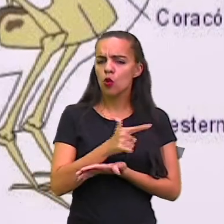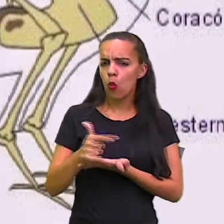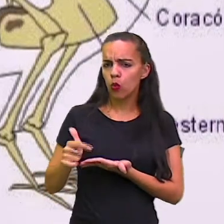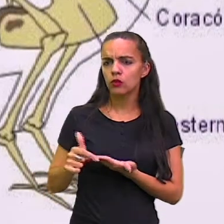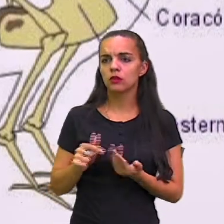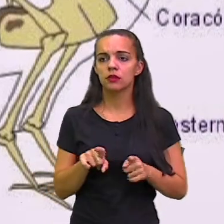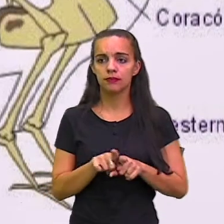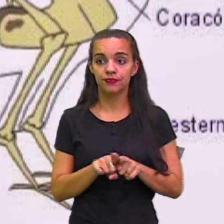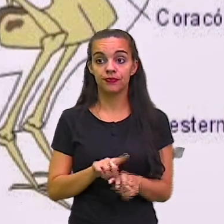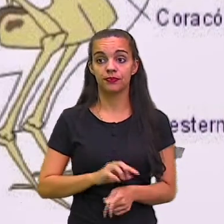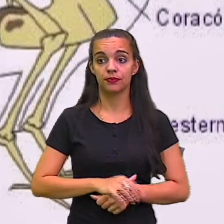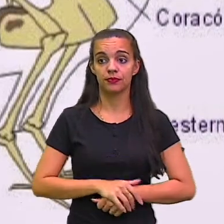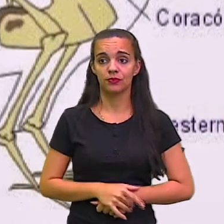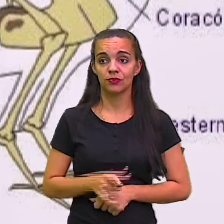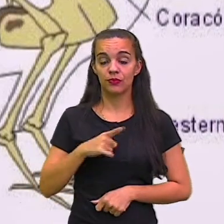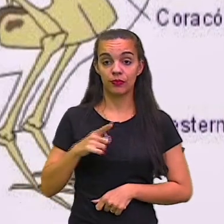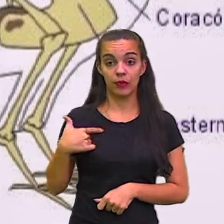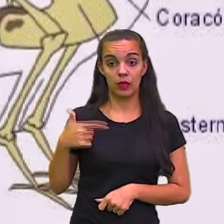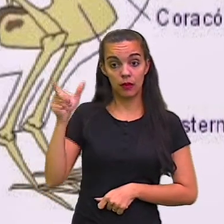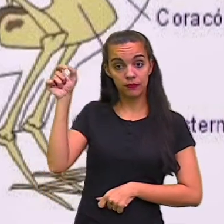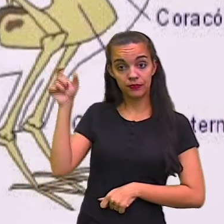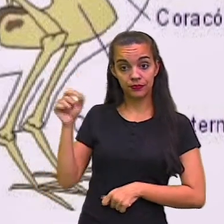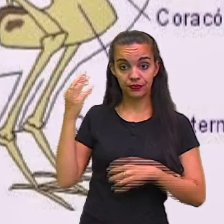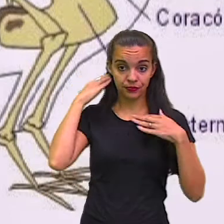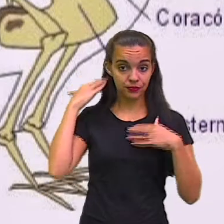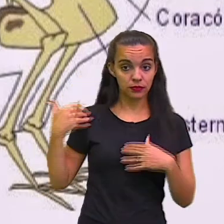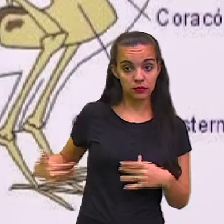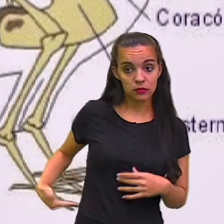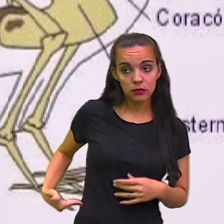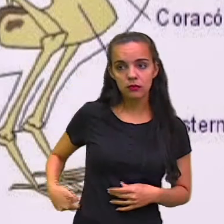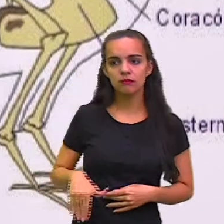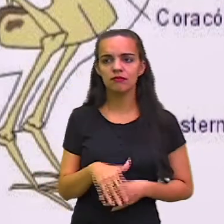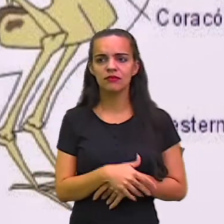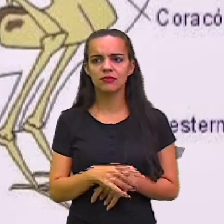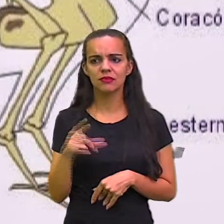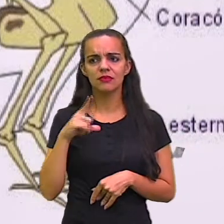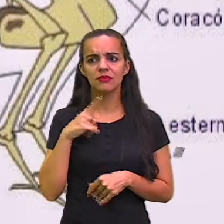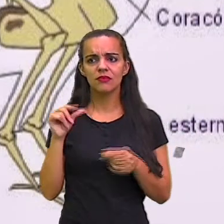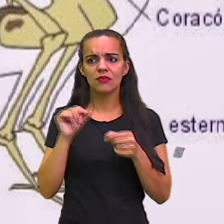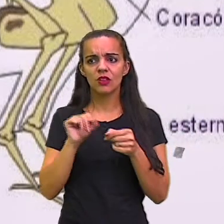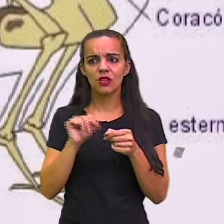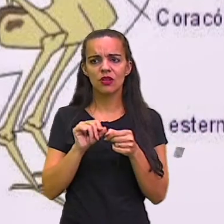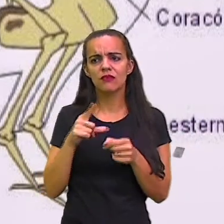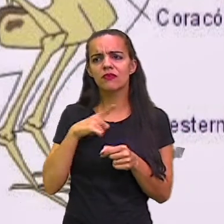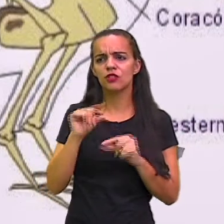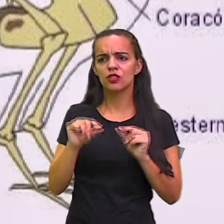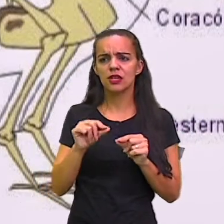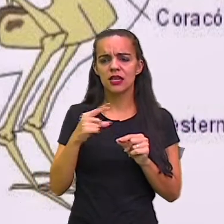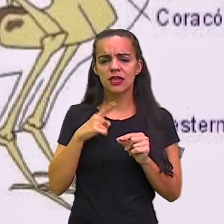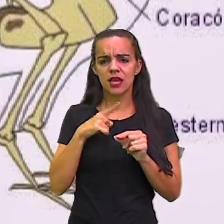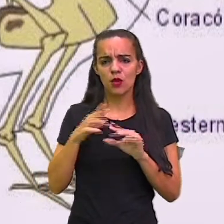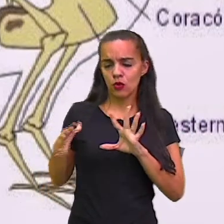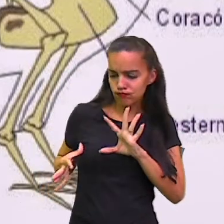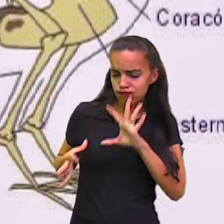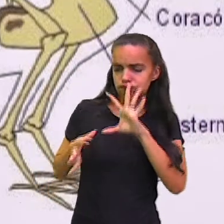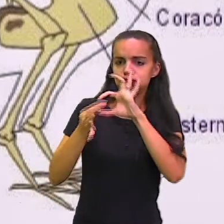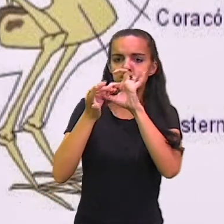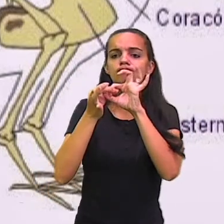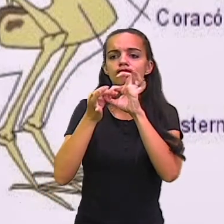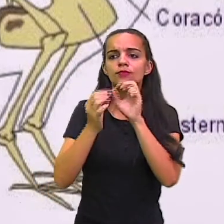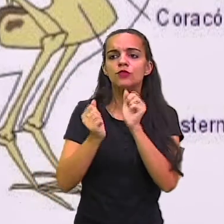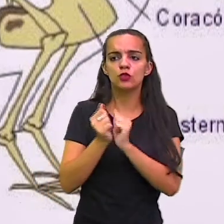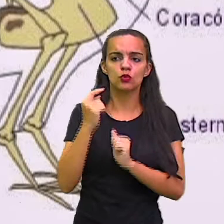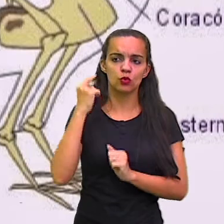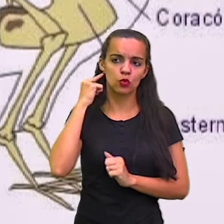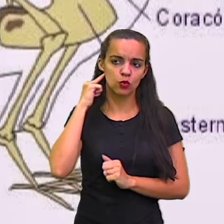outras a coluna vertebral rígida ou seja até te lembras estão fundidas é